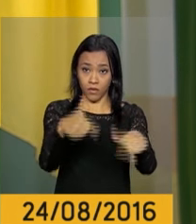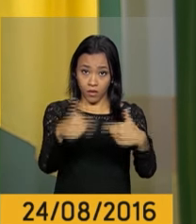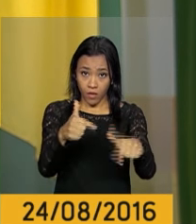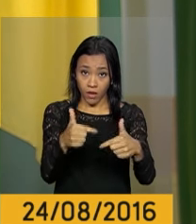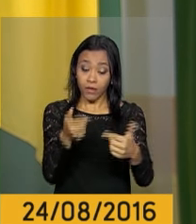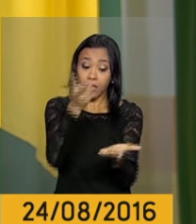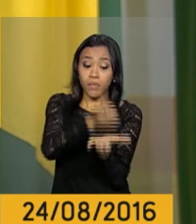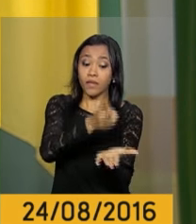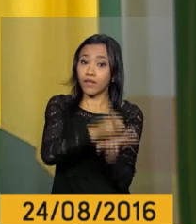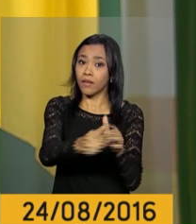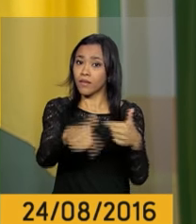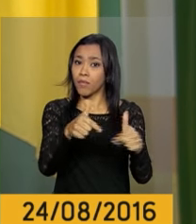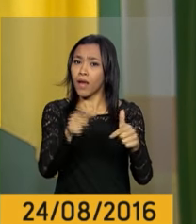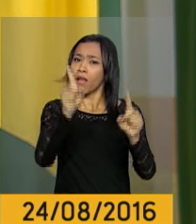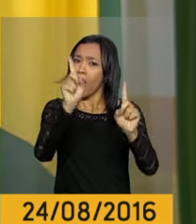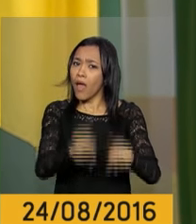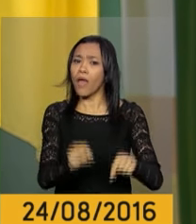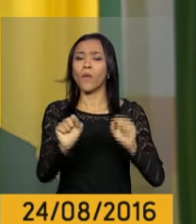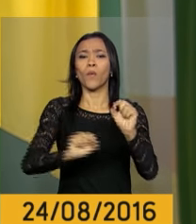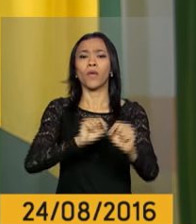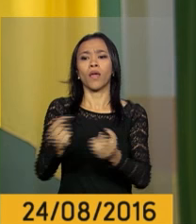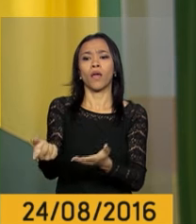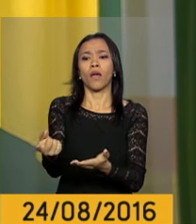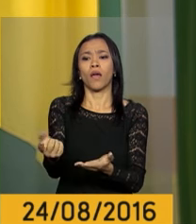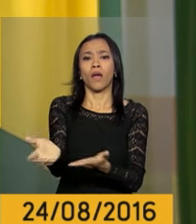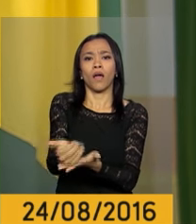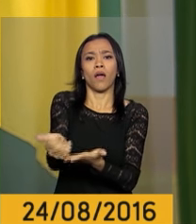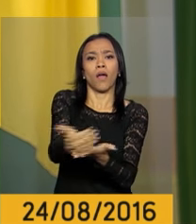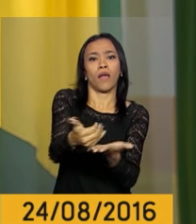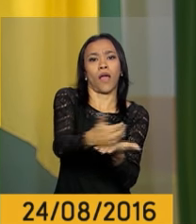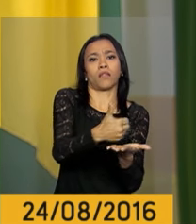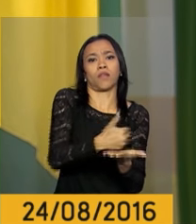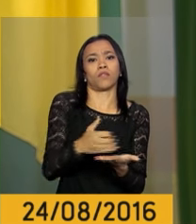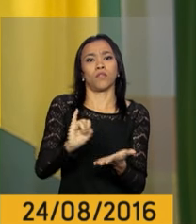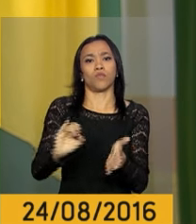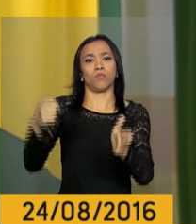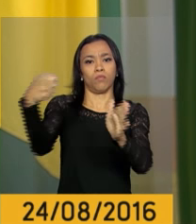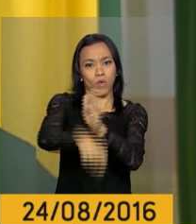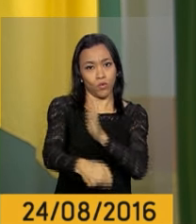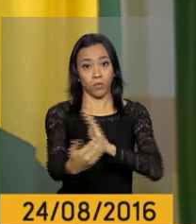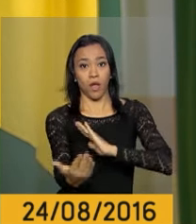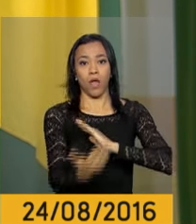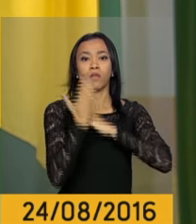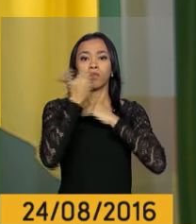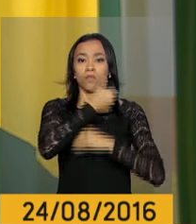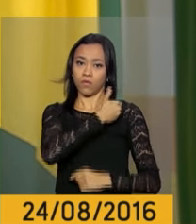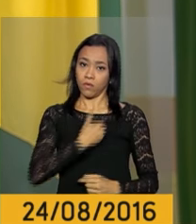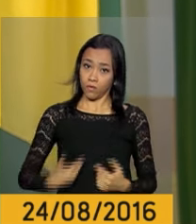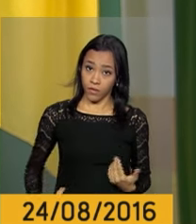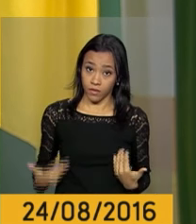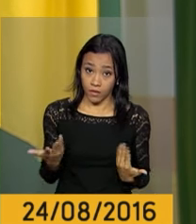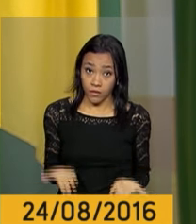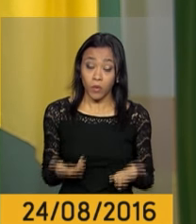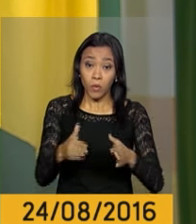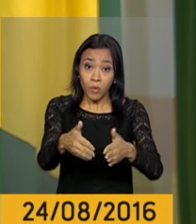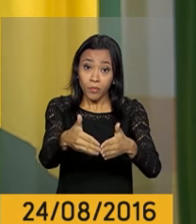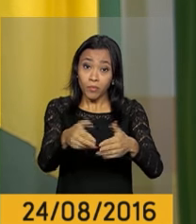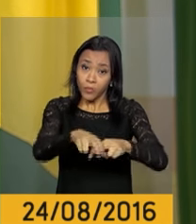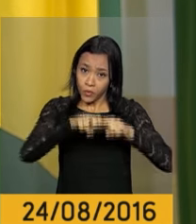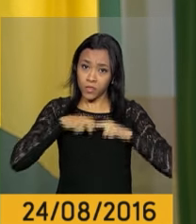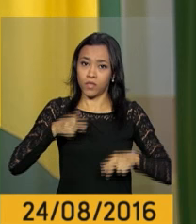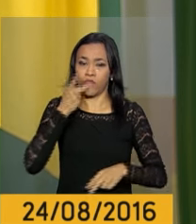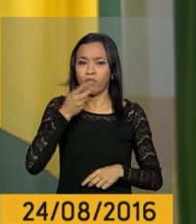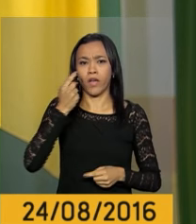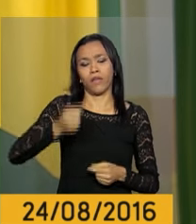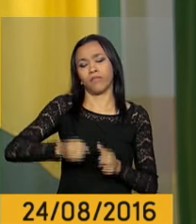manter o emprego, manter igualmente a arrecadação que o emprego dá ao poder público brasileiro. E por isso que eu digo e